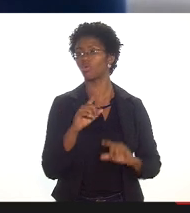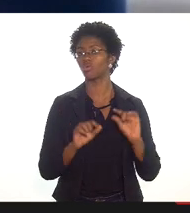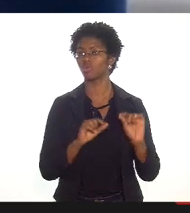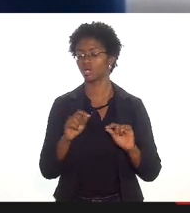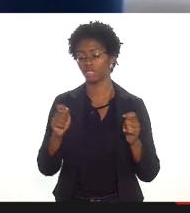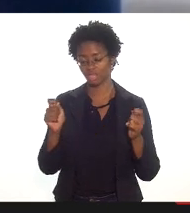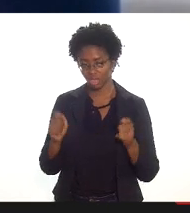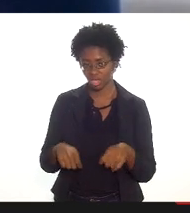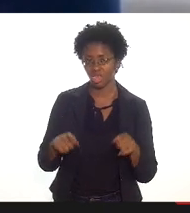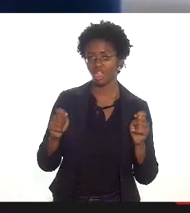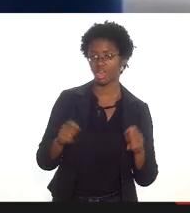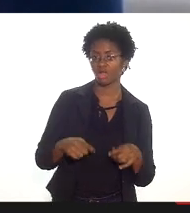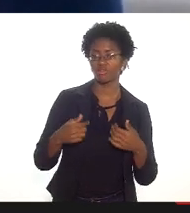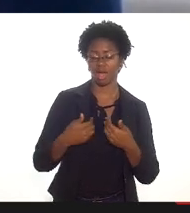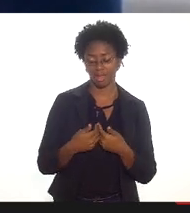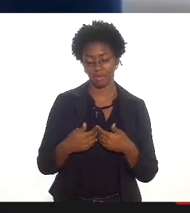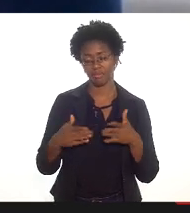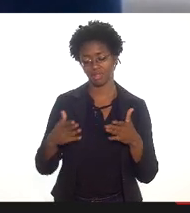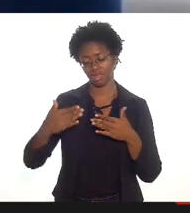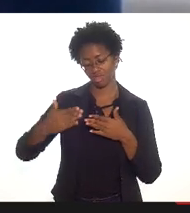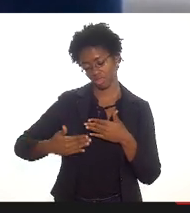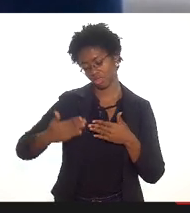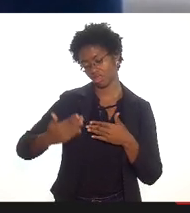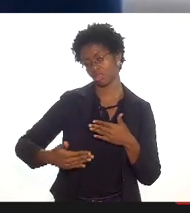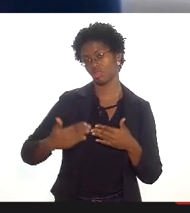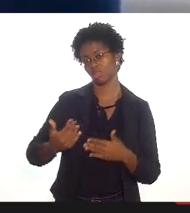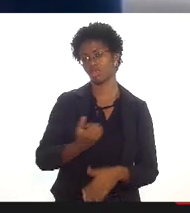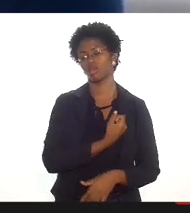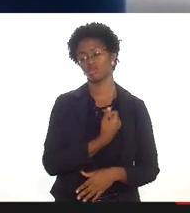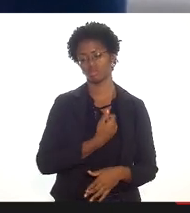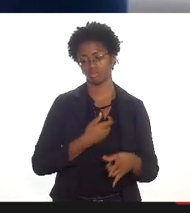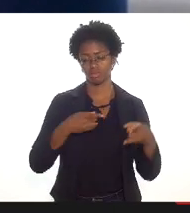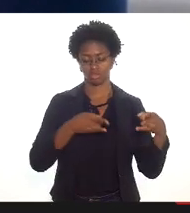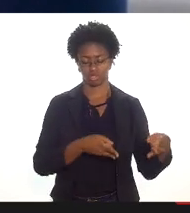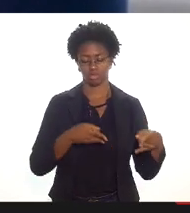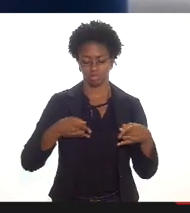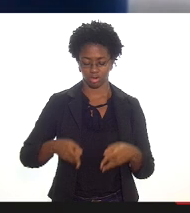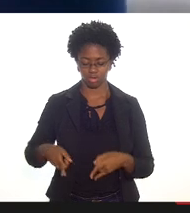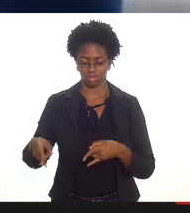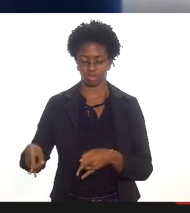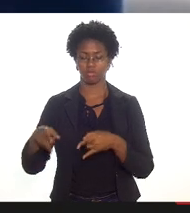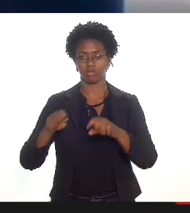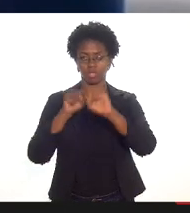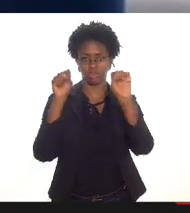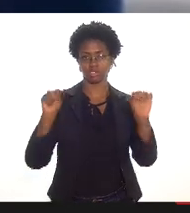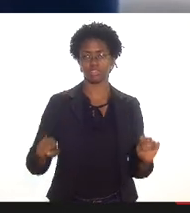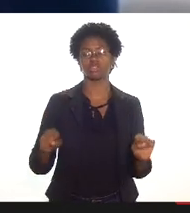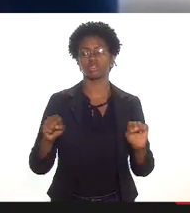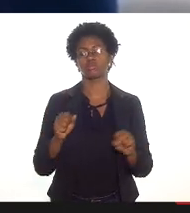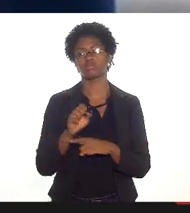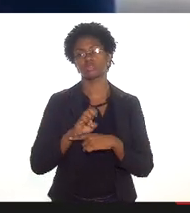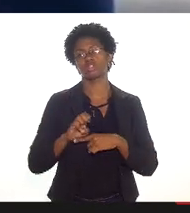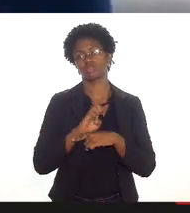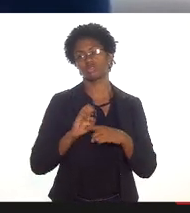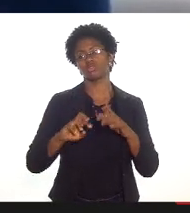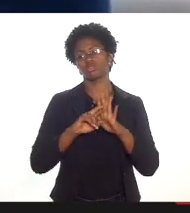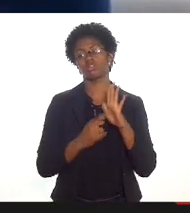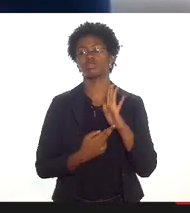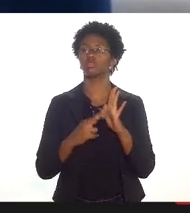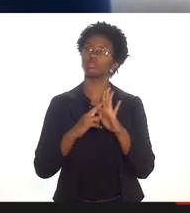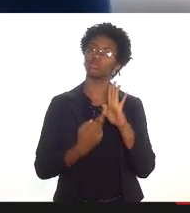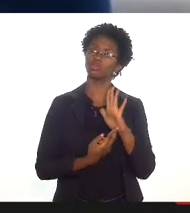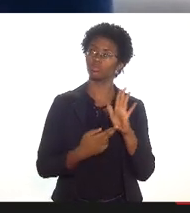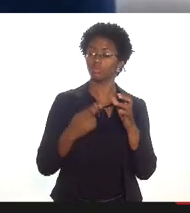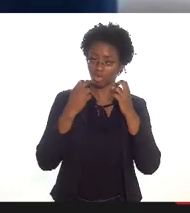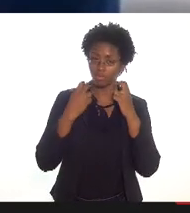possível uma abertura gradual do número de leitos para o sistema estadual de regulação para atender esse déficit